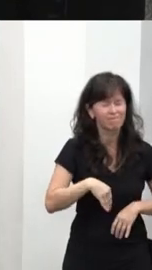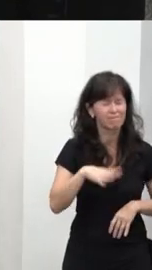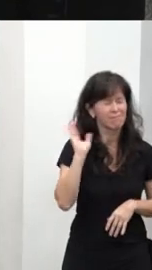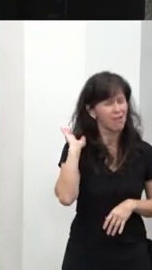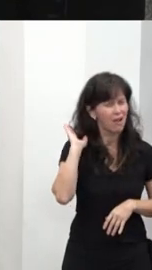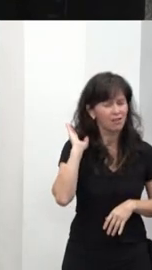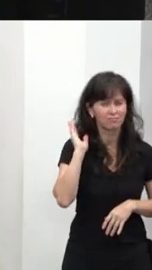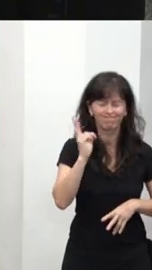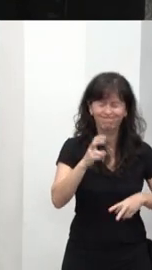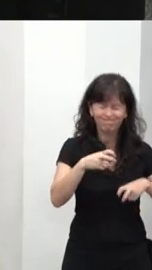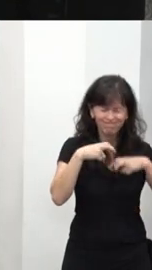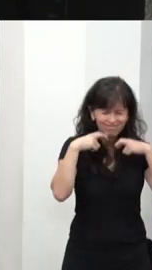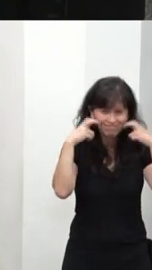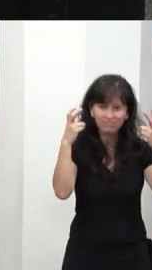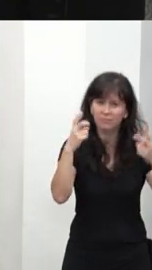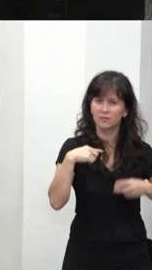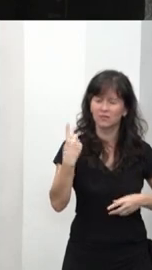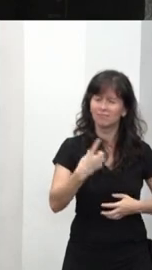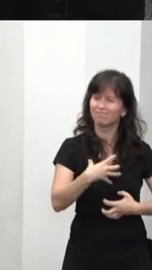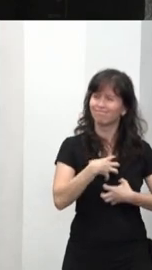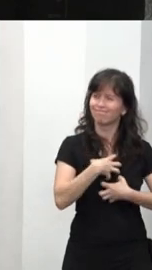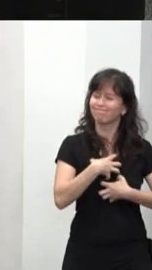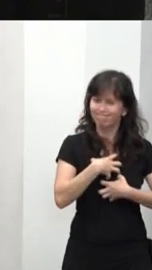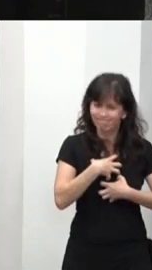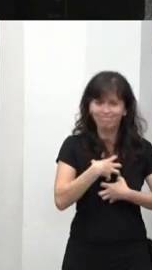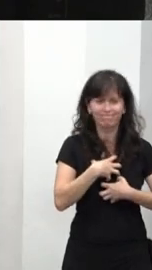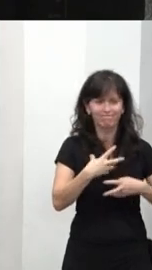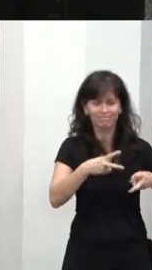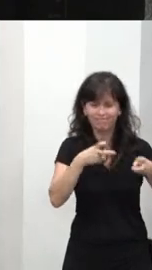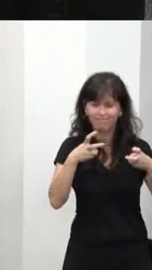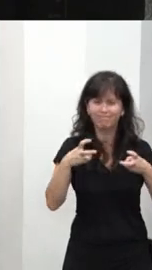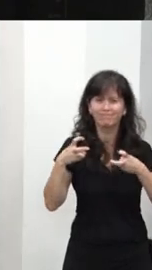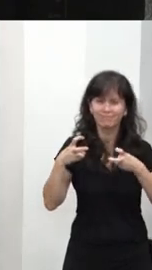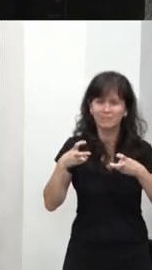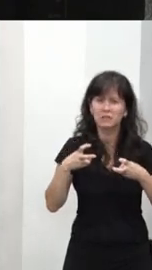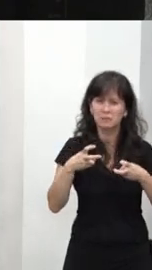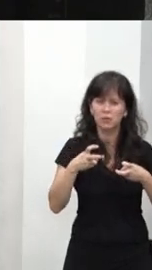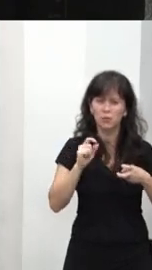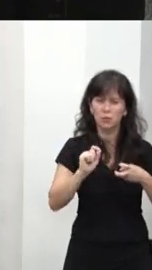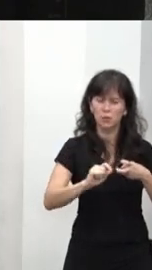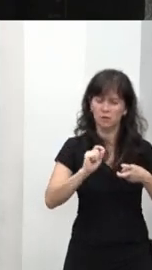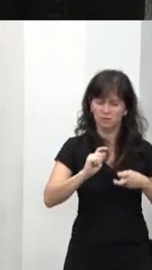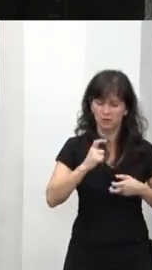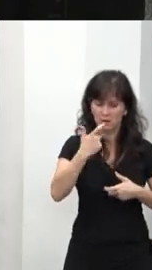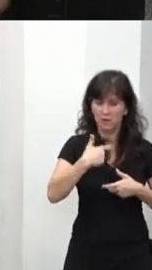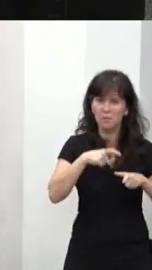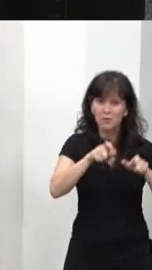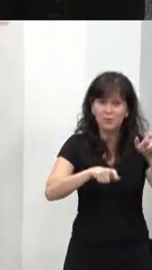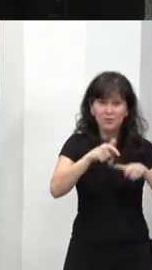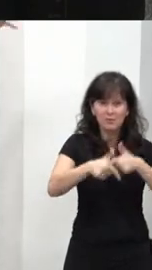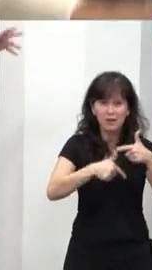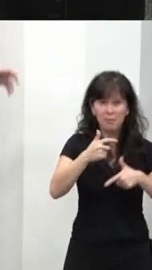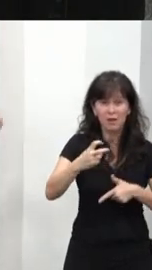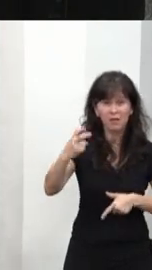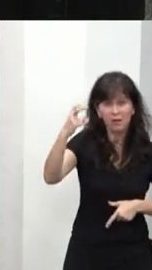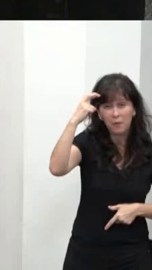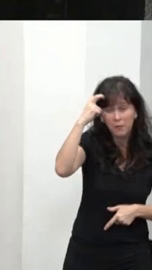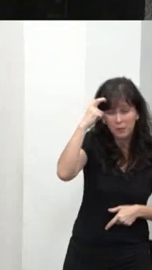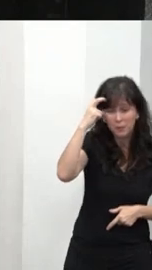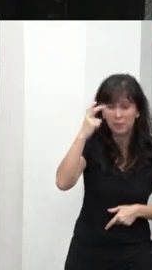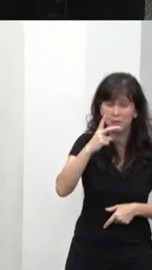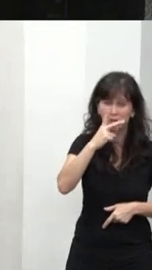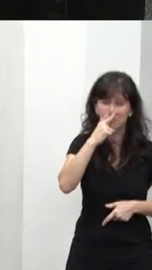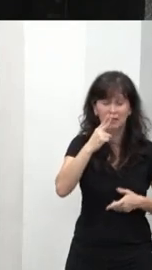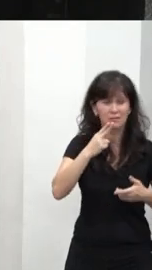dava vergonha você dizer né que era produto cultural que trabalhava com cultura na matéria da rua Nem